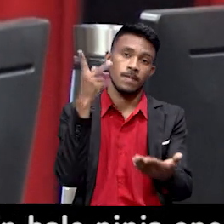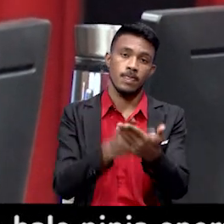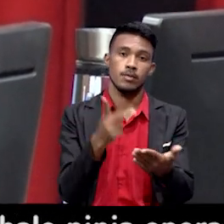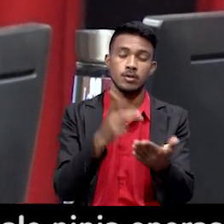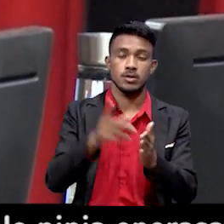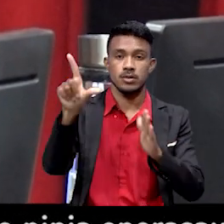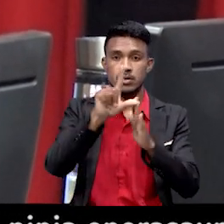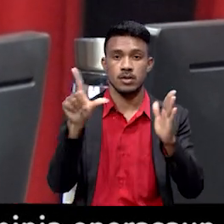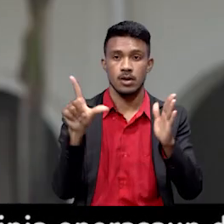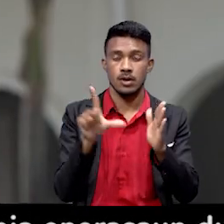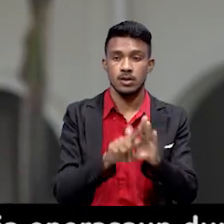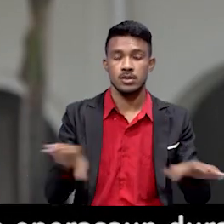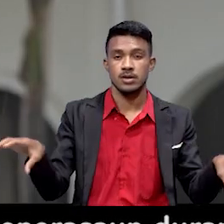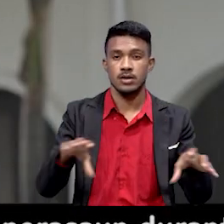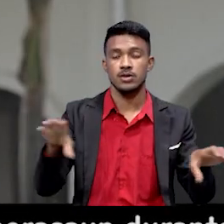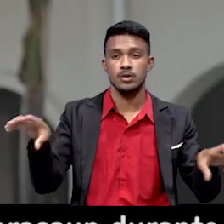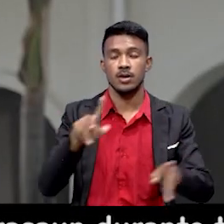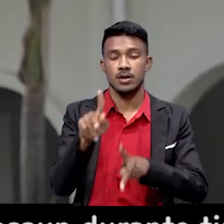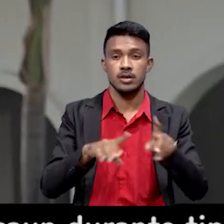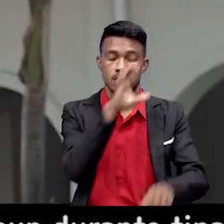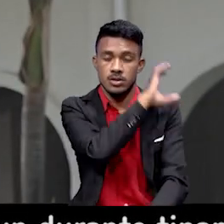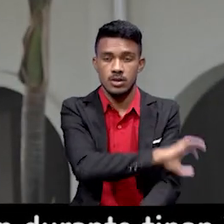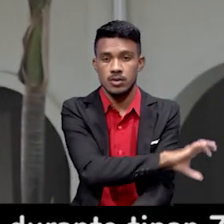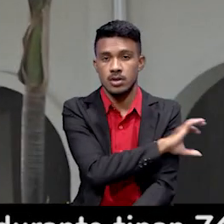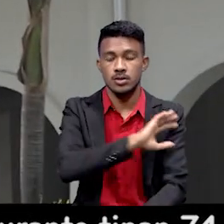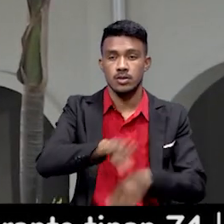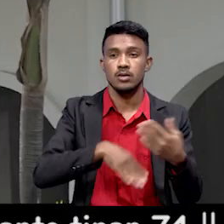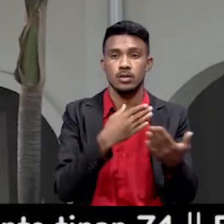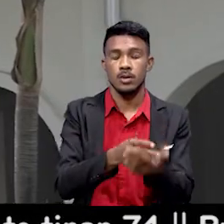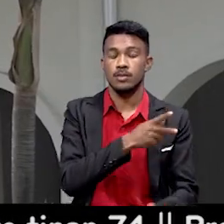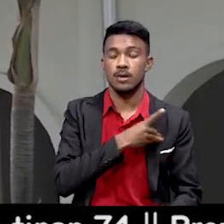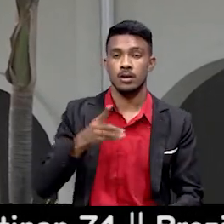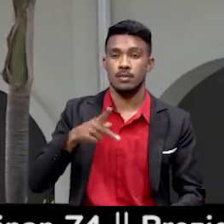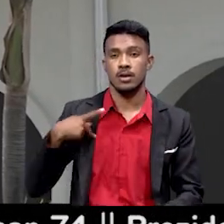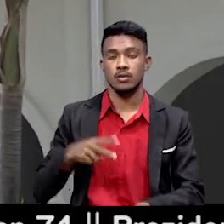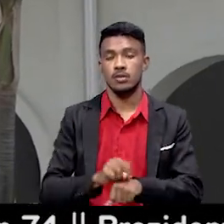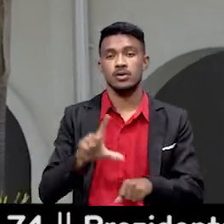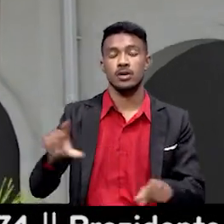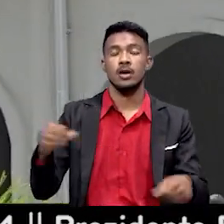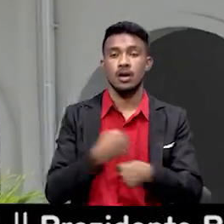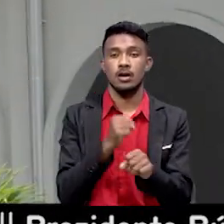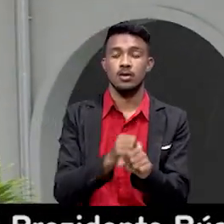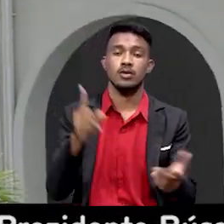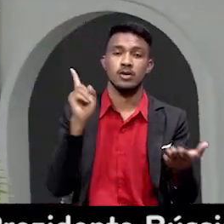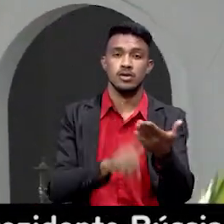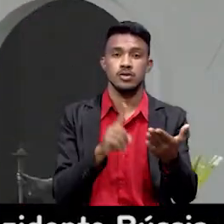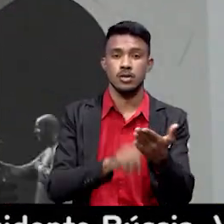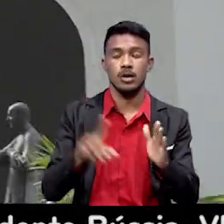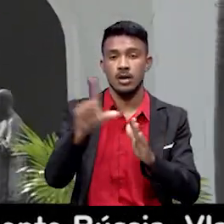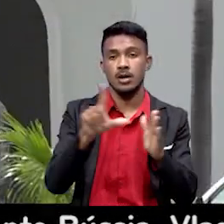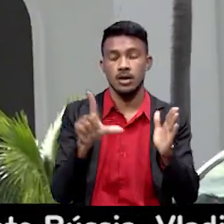alteração pensão vitalícia ba regime segurança social ba Parlamento Nacional atu hal discussão ba proposta lei